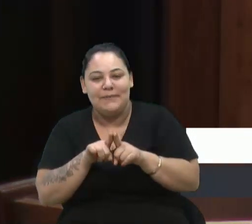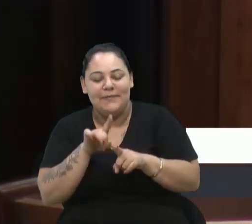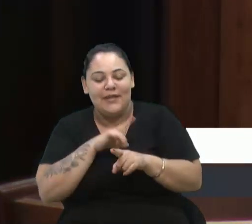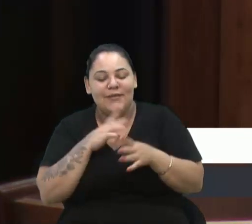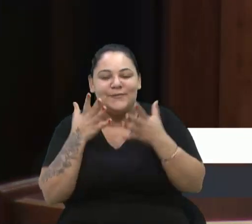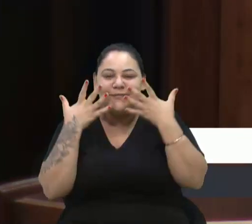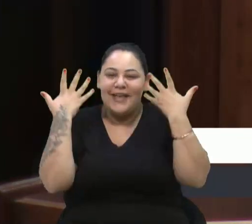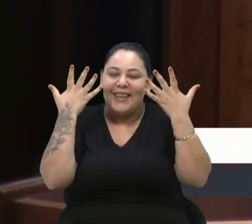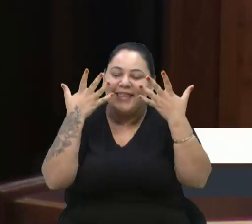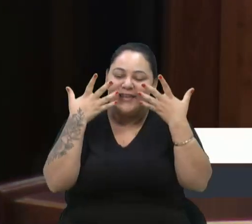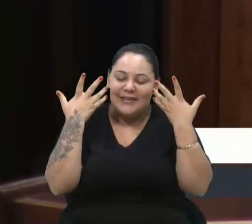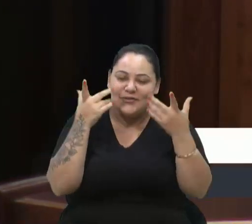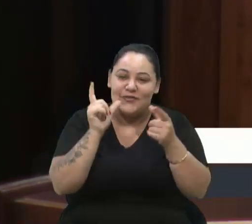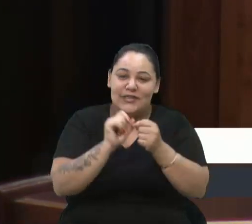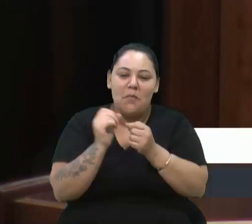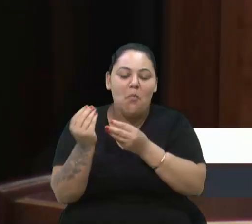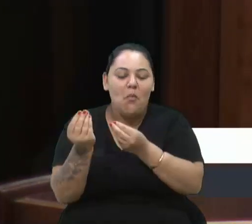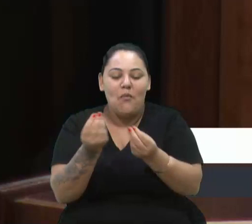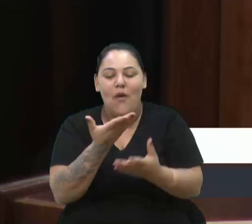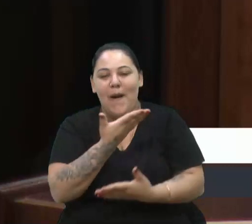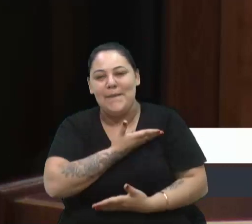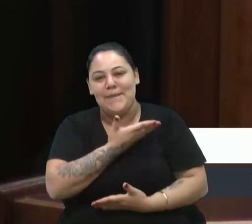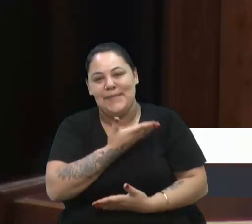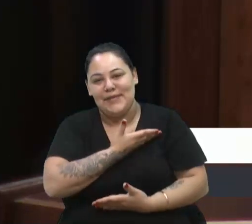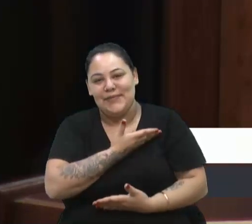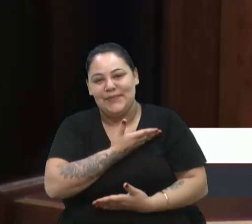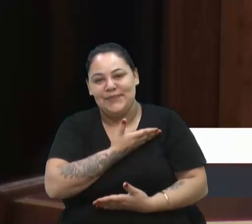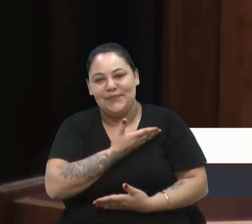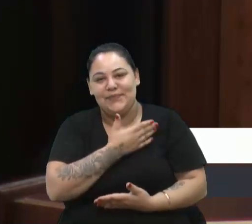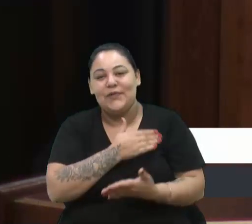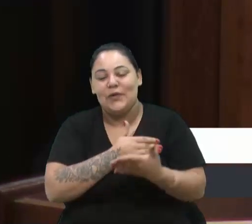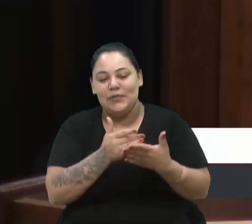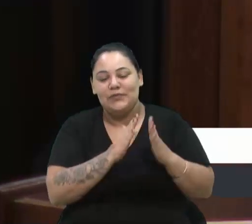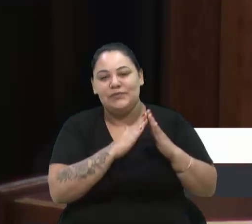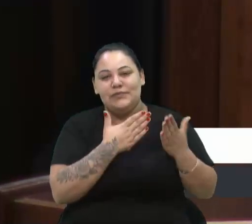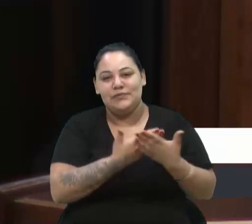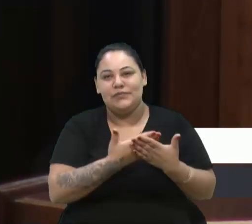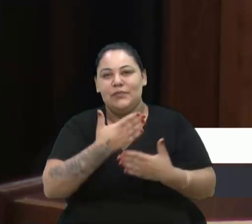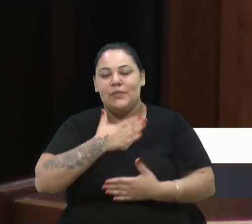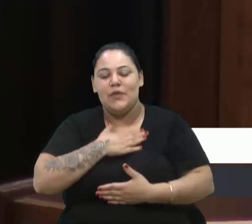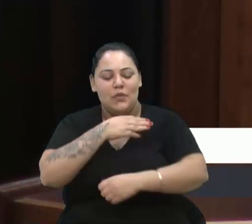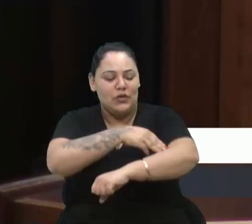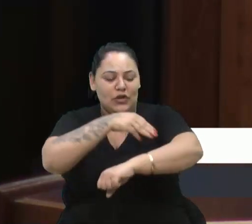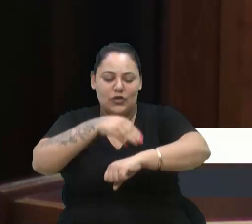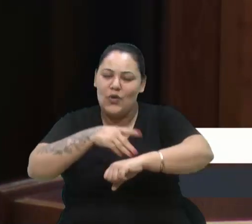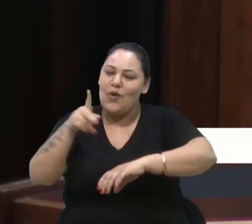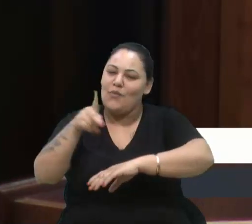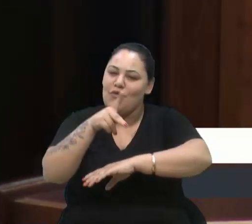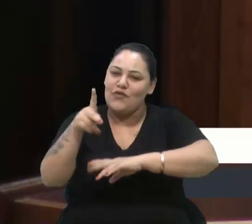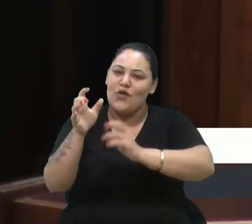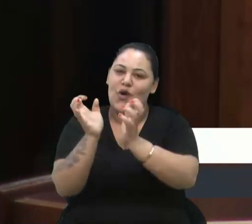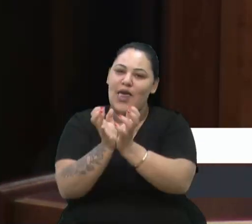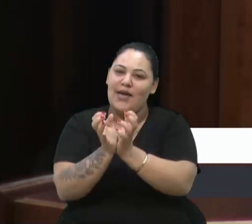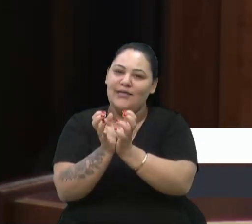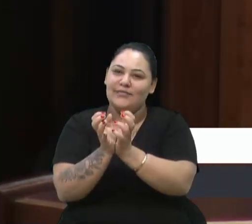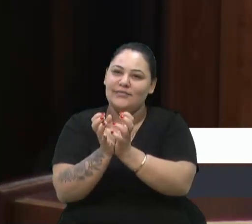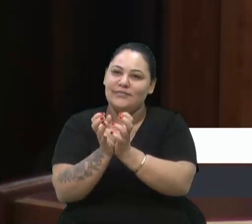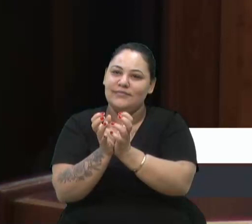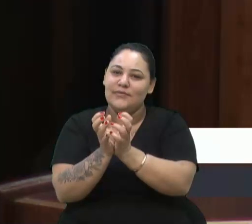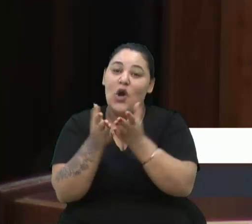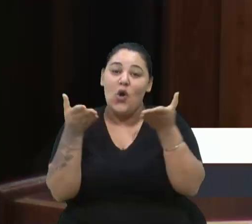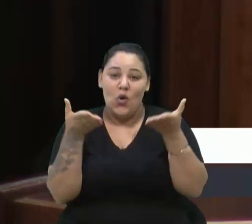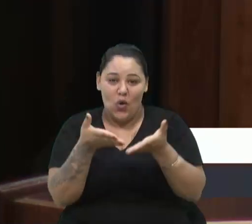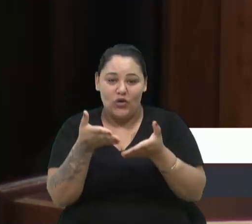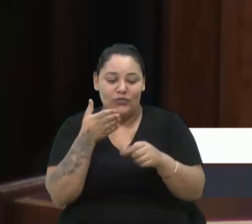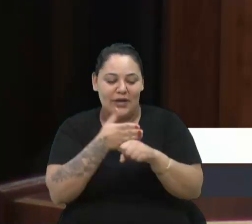alegria de ter feito várias amizades desde que ingressei nessa serra mesmo monitores tutores e colegas viraram parte da minha família